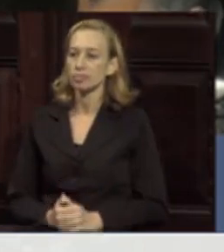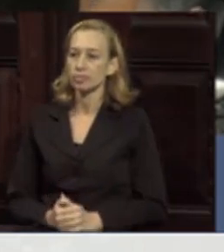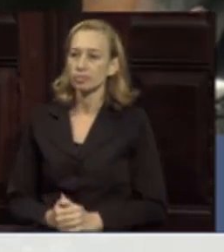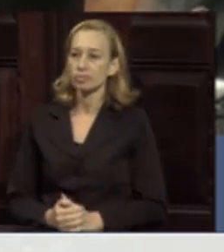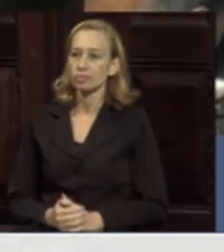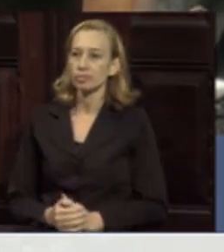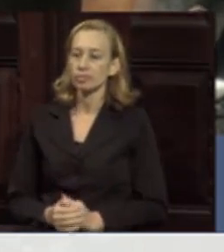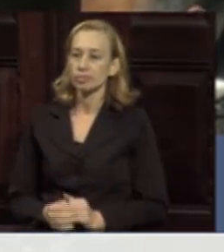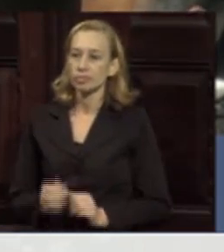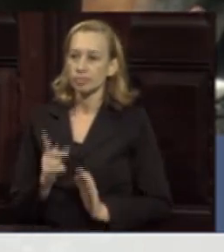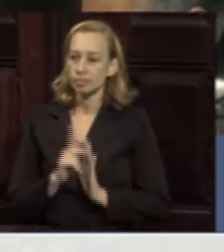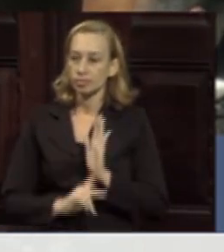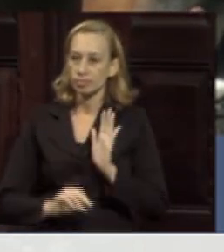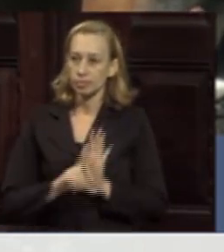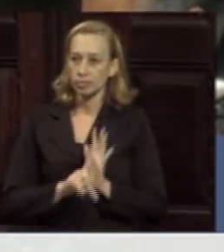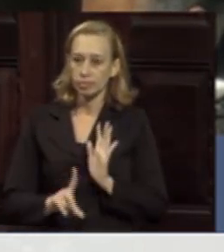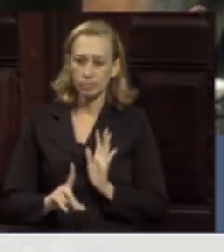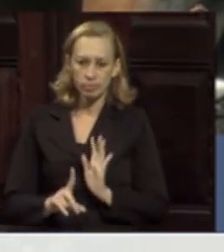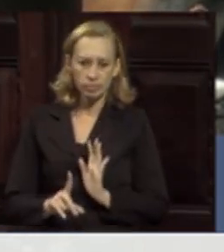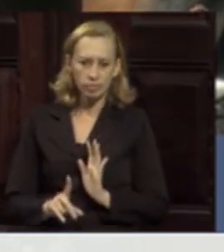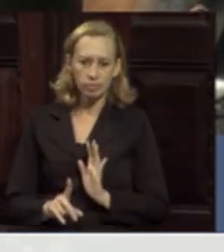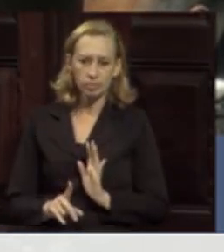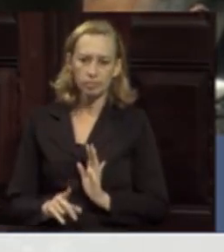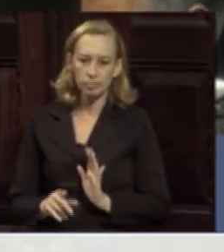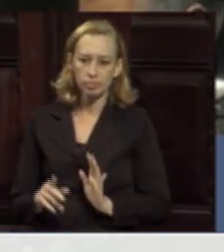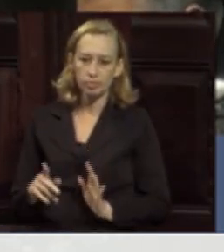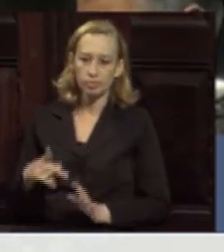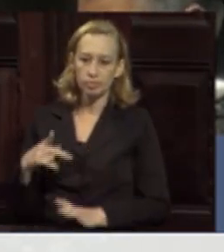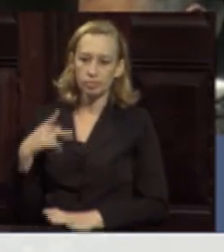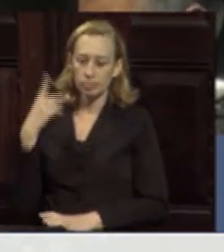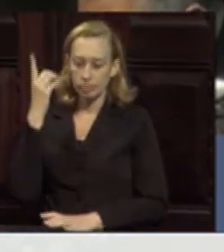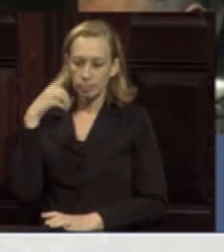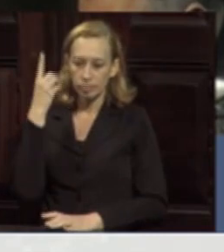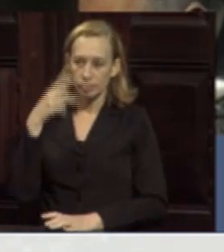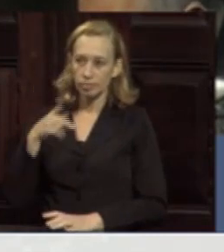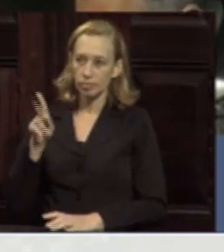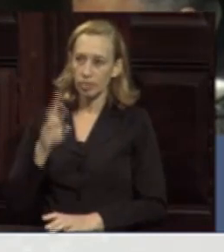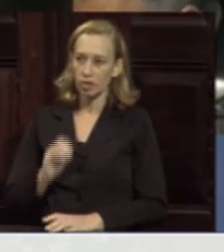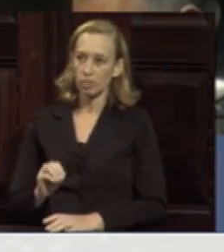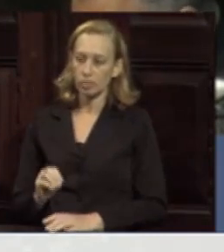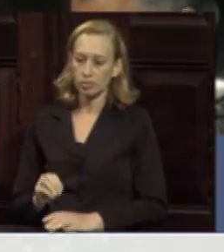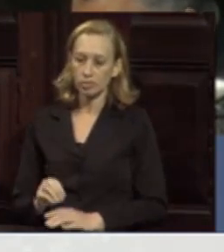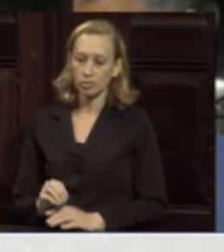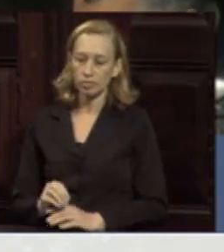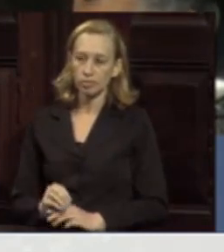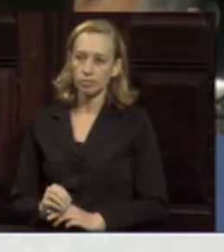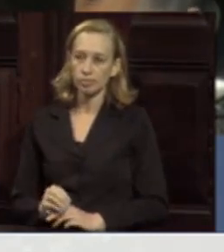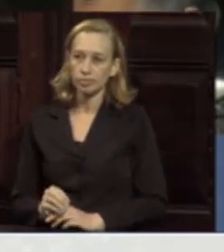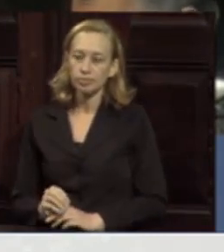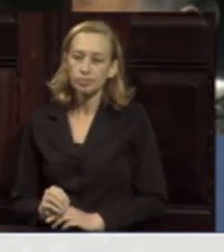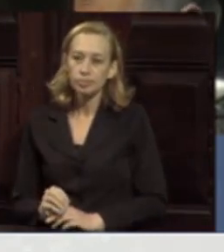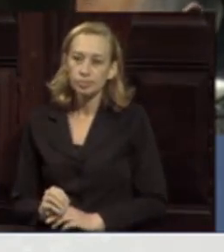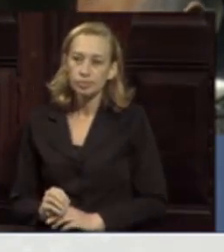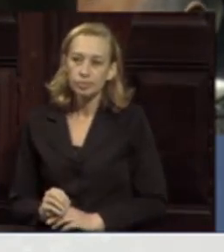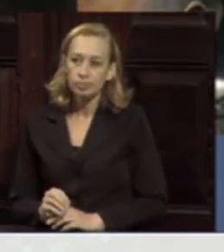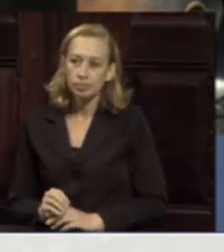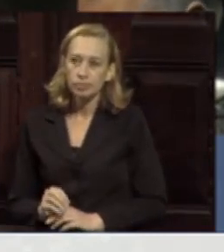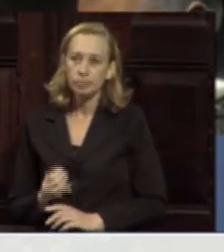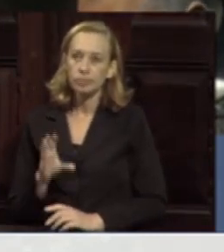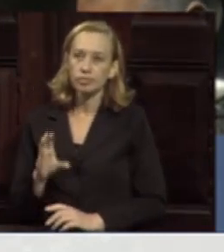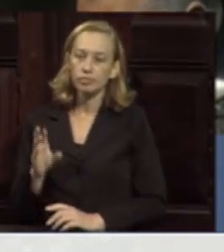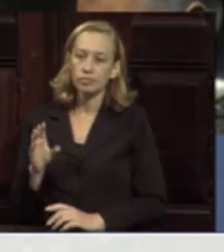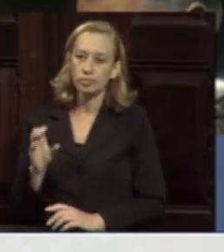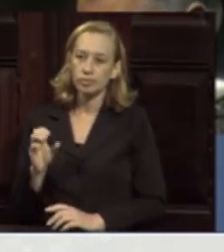Projeto de resolução 597/2018, de autoria do deputado Paulo Ramos, que concede medalha Tiradentes e seu respectivo diploma ao advogado doutor Carlos